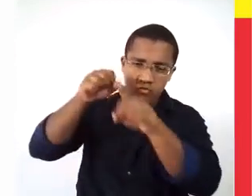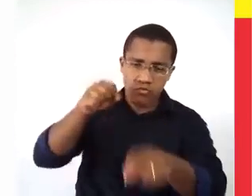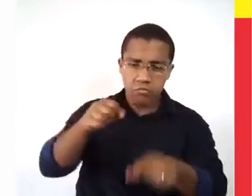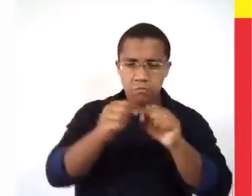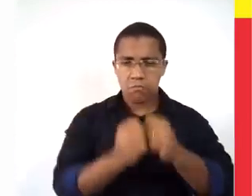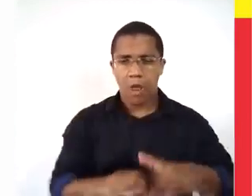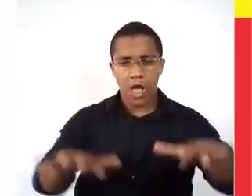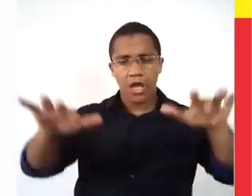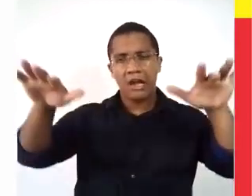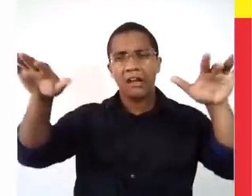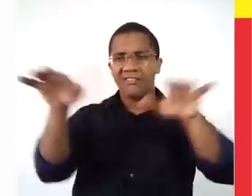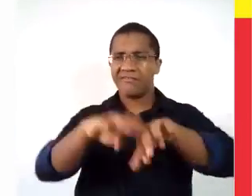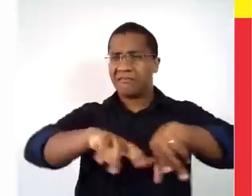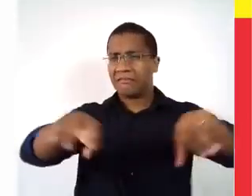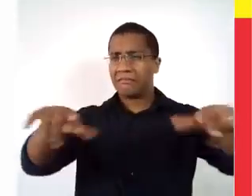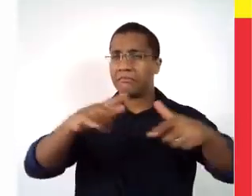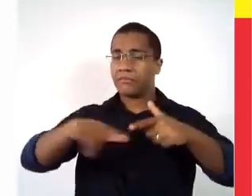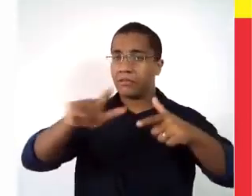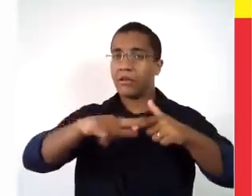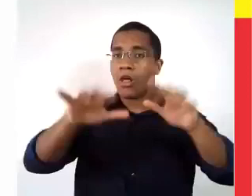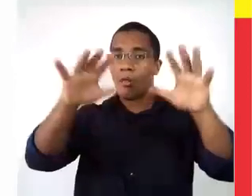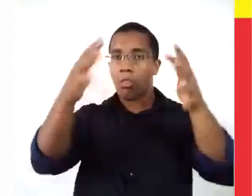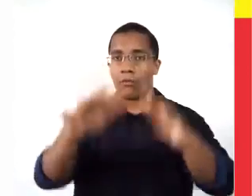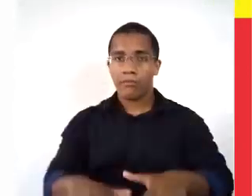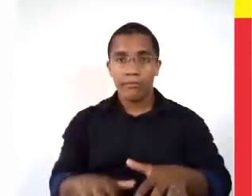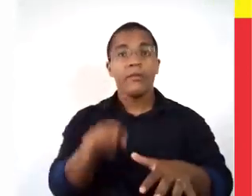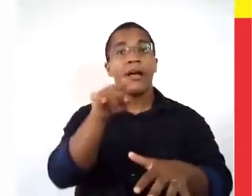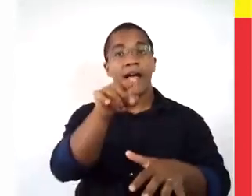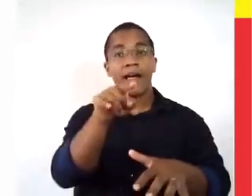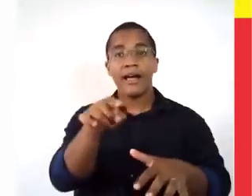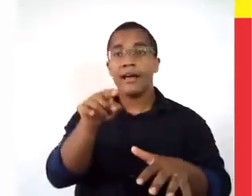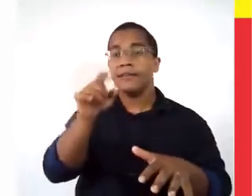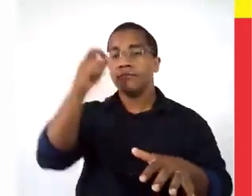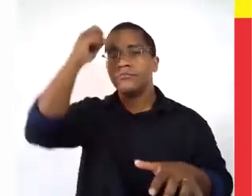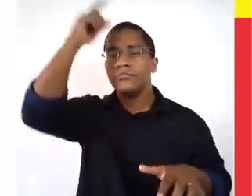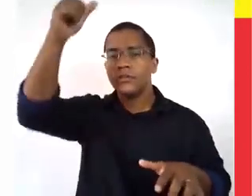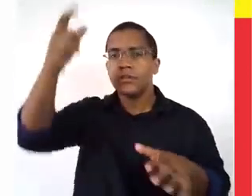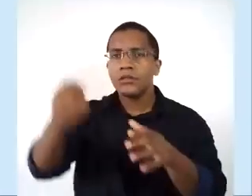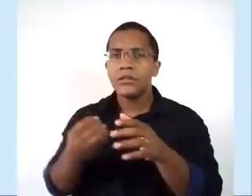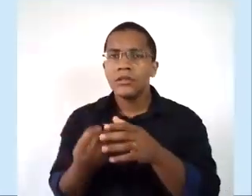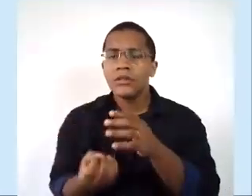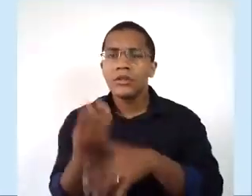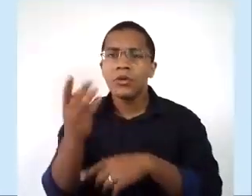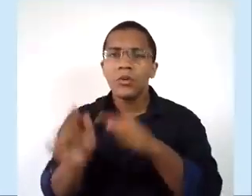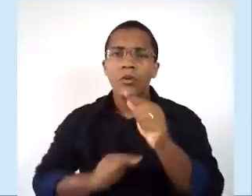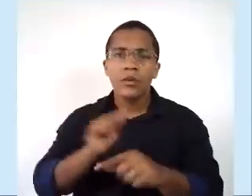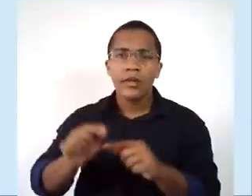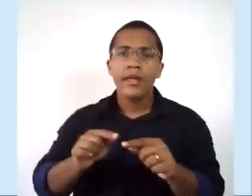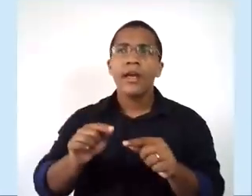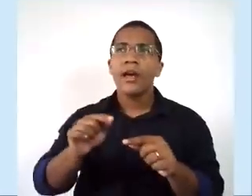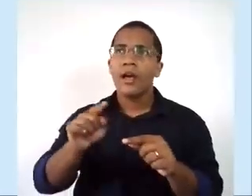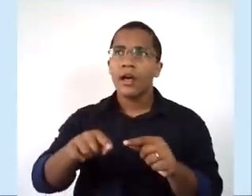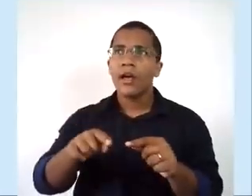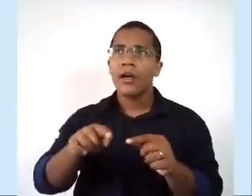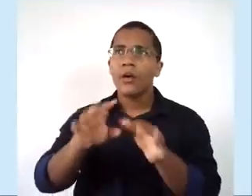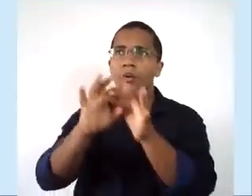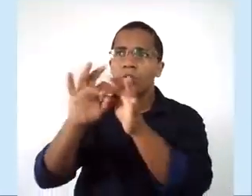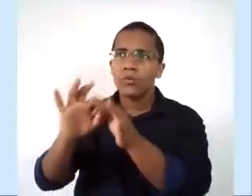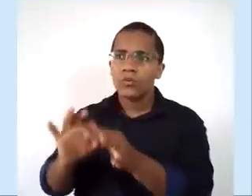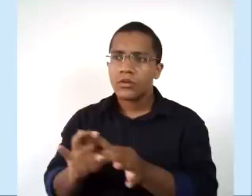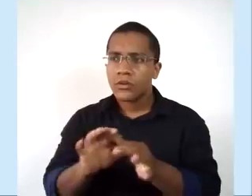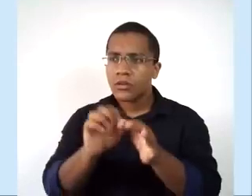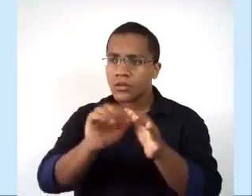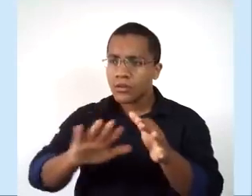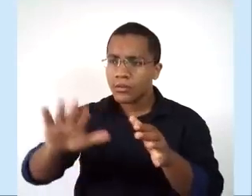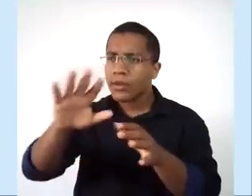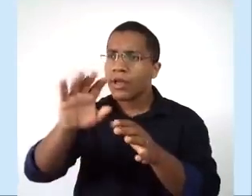que a gente vai começar a observar a união que se teve para a reconstrução da Europa. Então, a União Europeia é mais uma